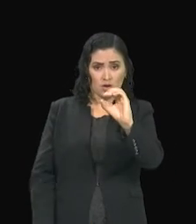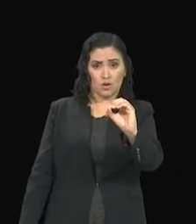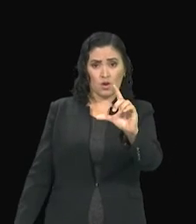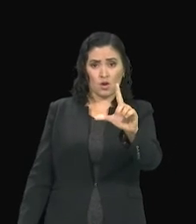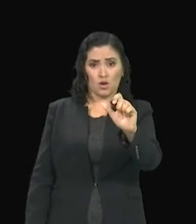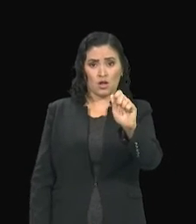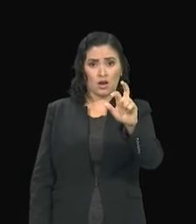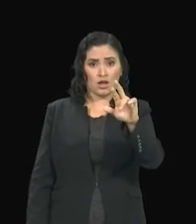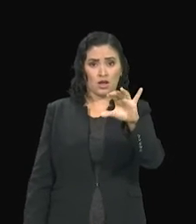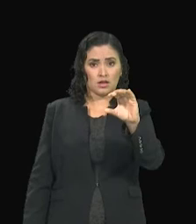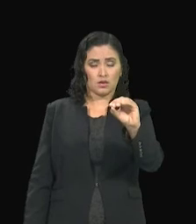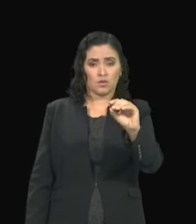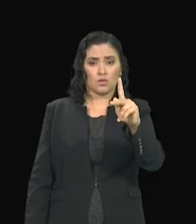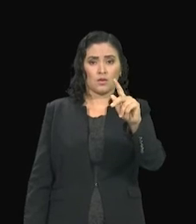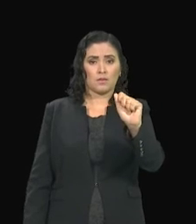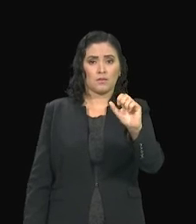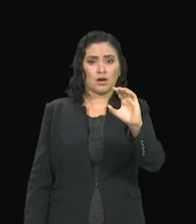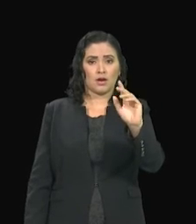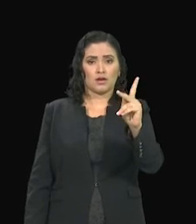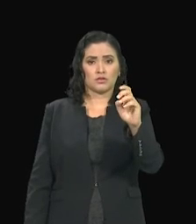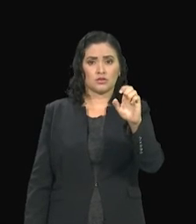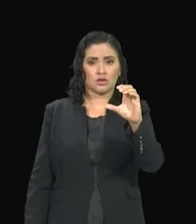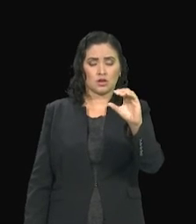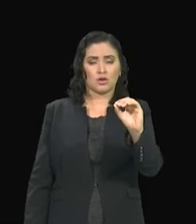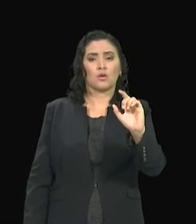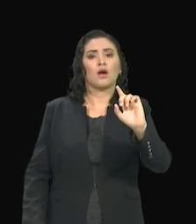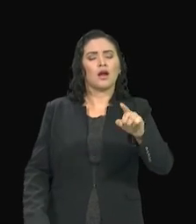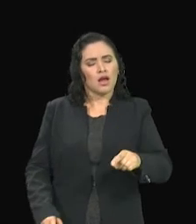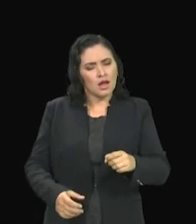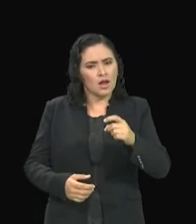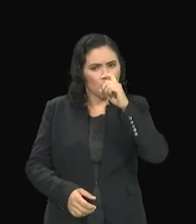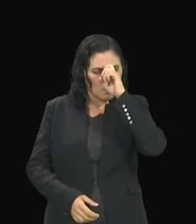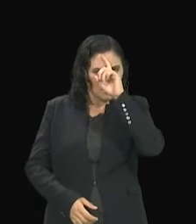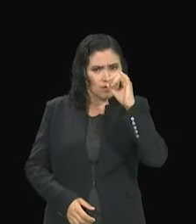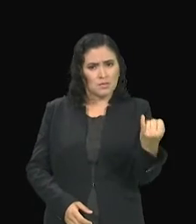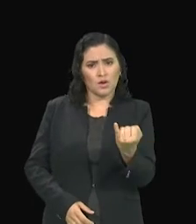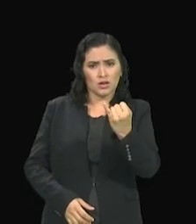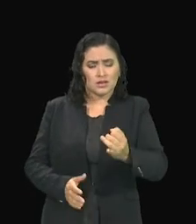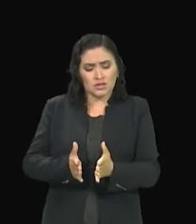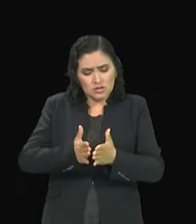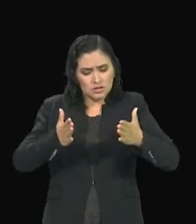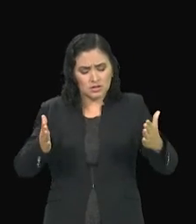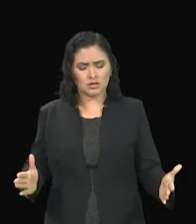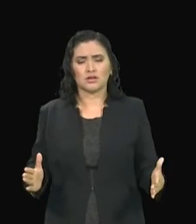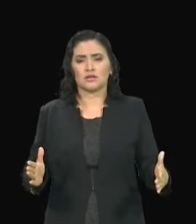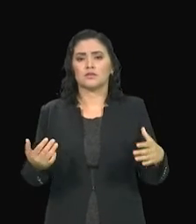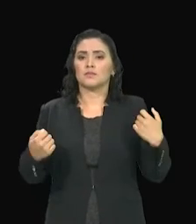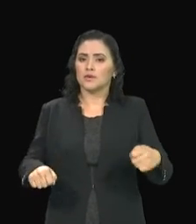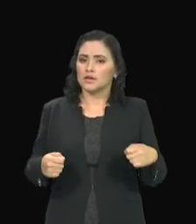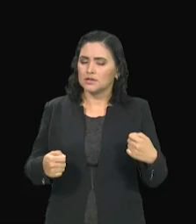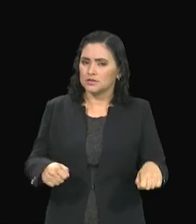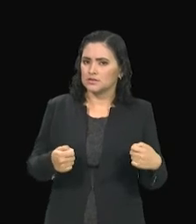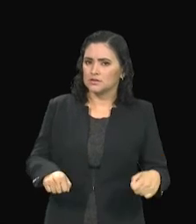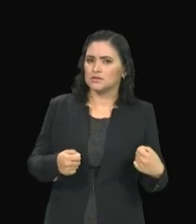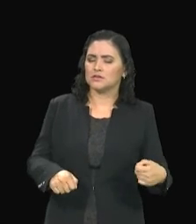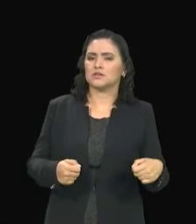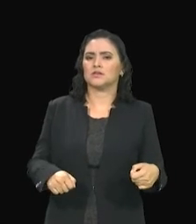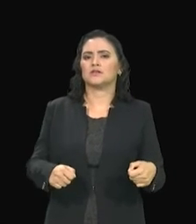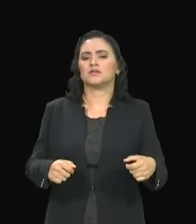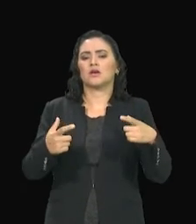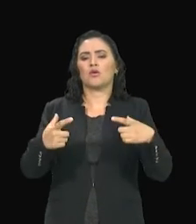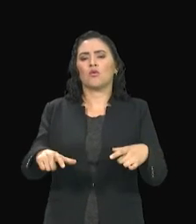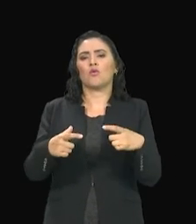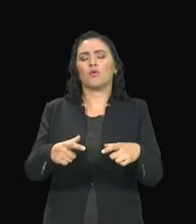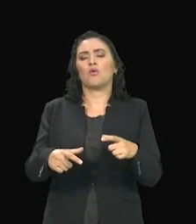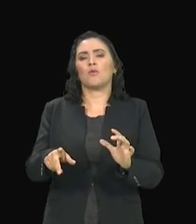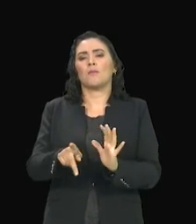esse posto avançado de coleta de sangue, representado pelo Hemomar, para que haja equilíbrio no